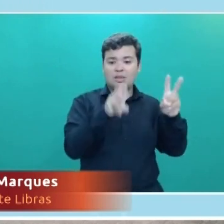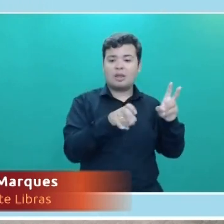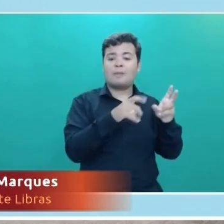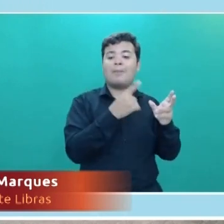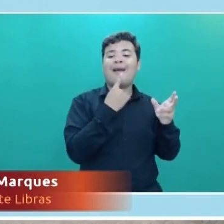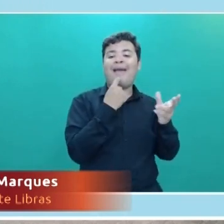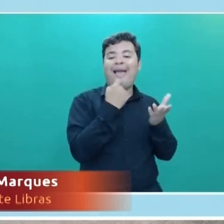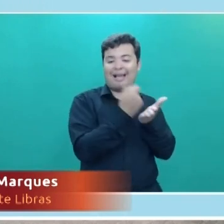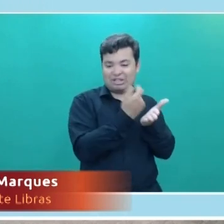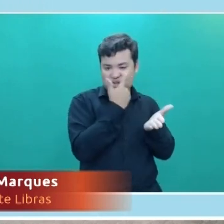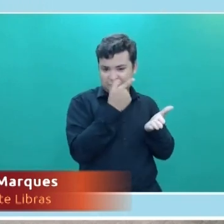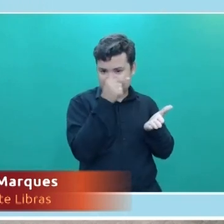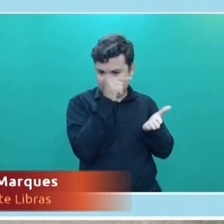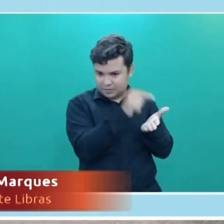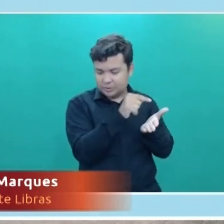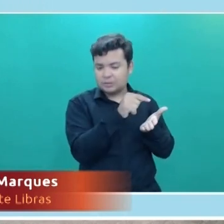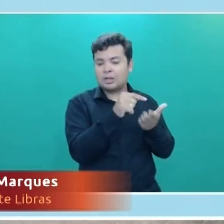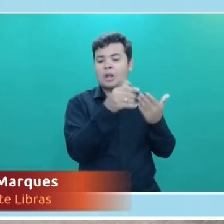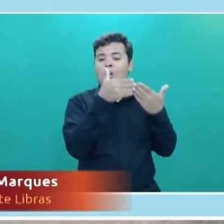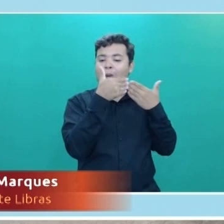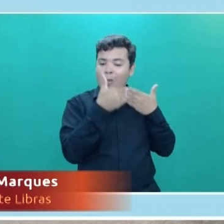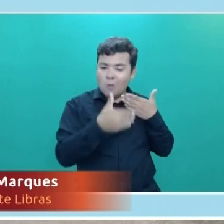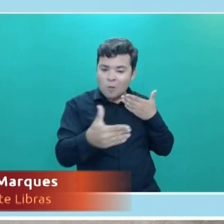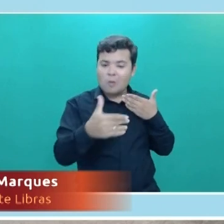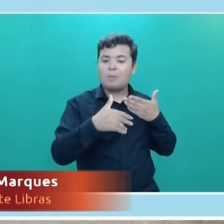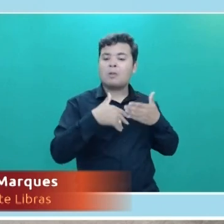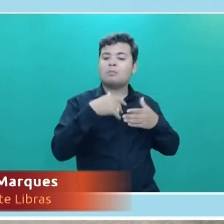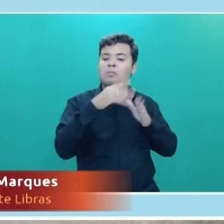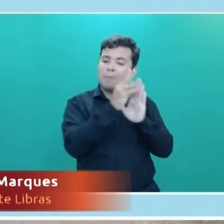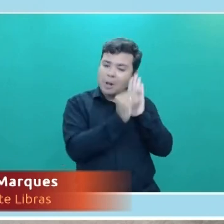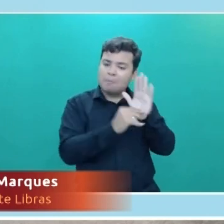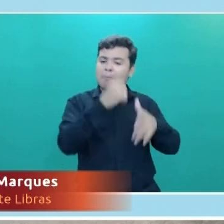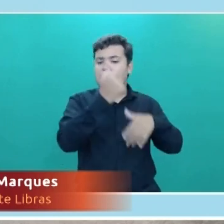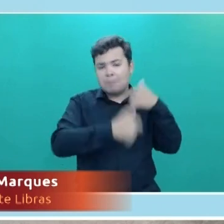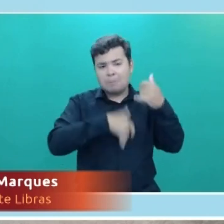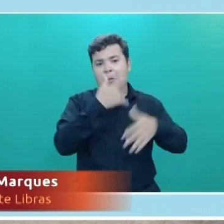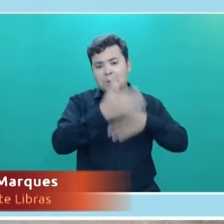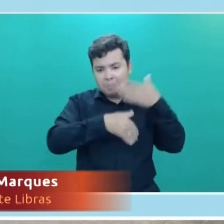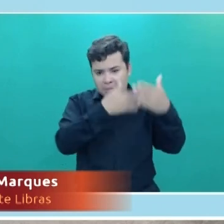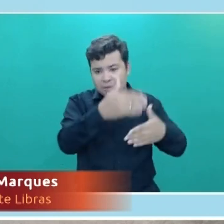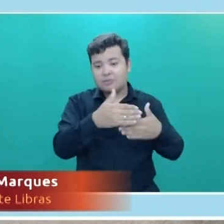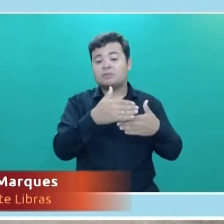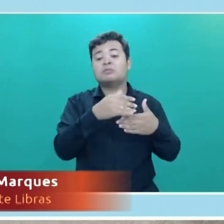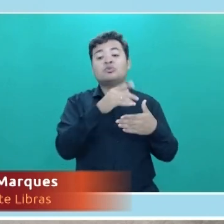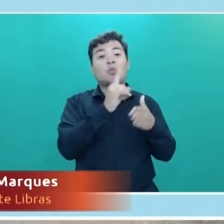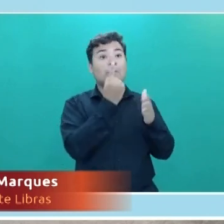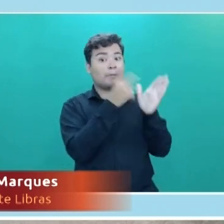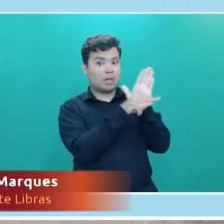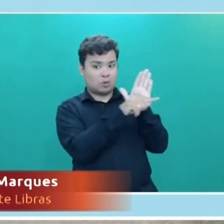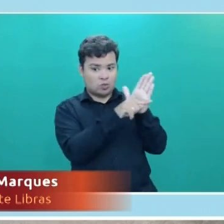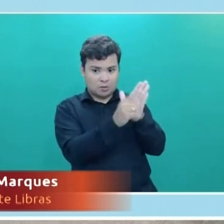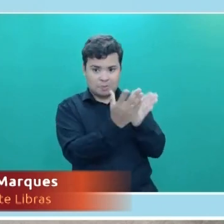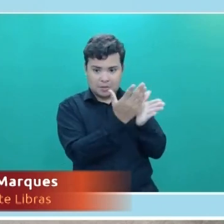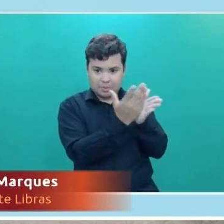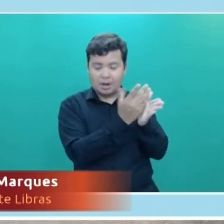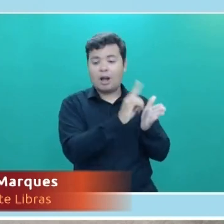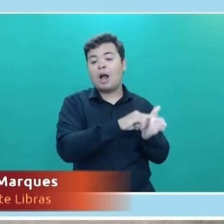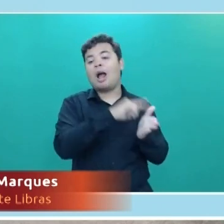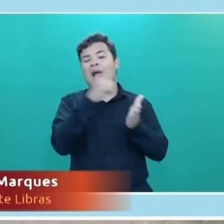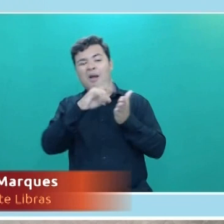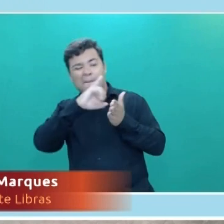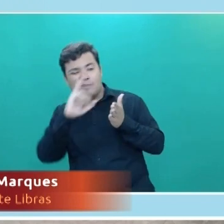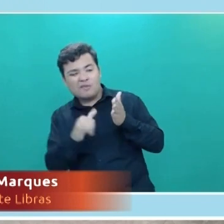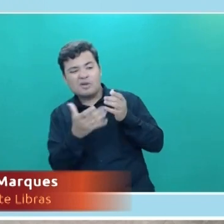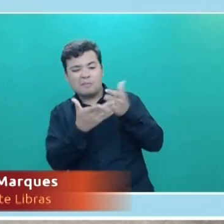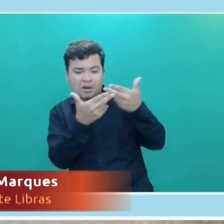manosfera, e foi a partir de lá, com conteúdos que eu já tinha de pesquisa para a feitura do primeiro livro, que eu escrevi o segundo livro, né,